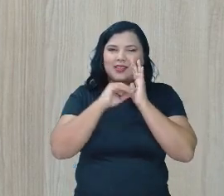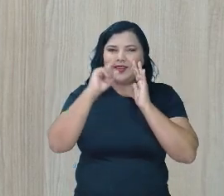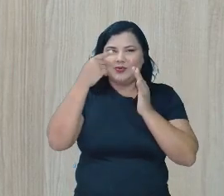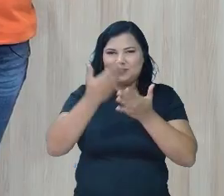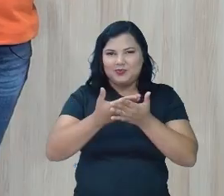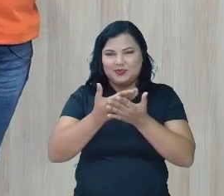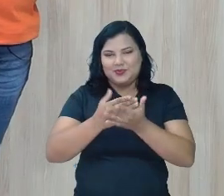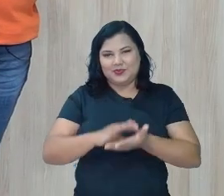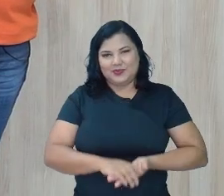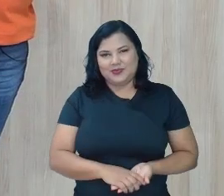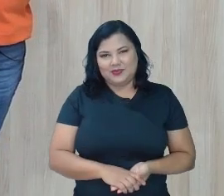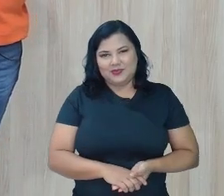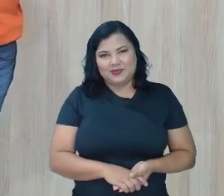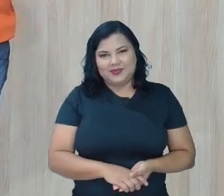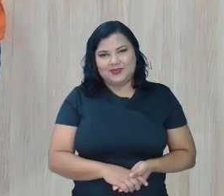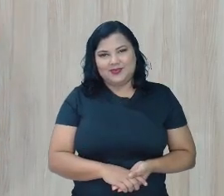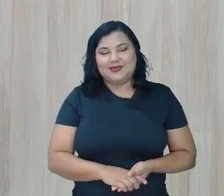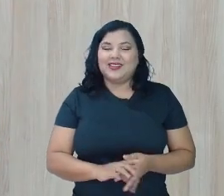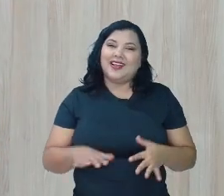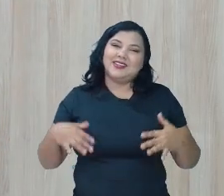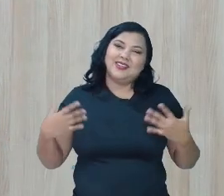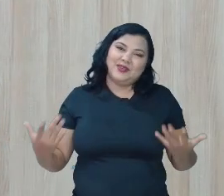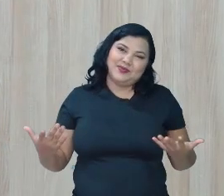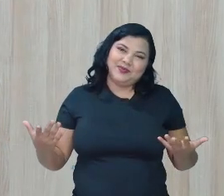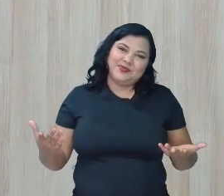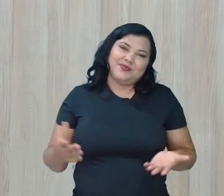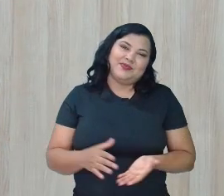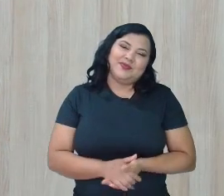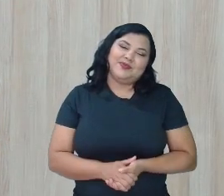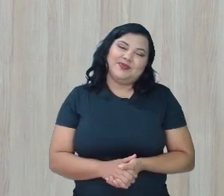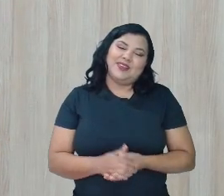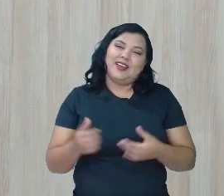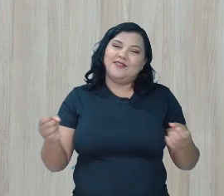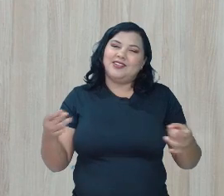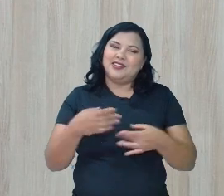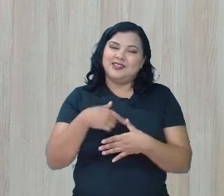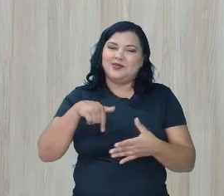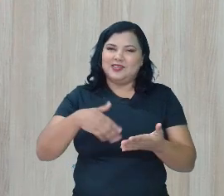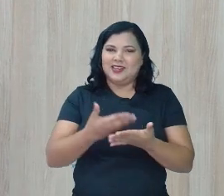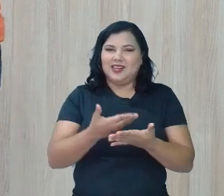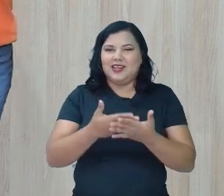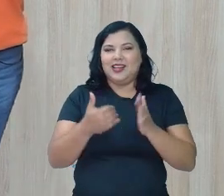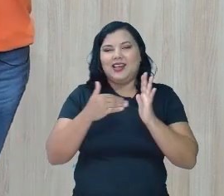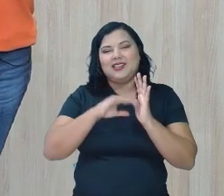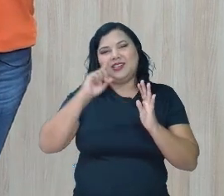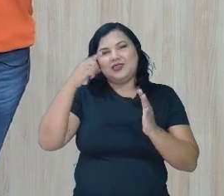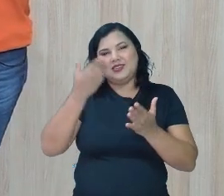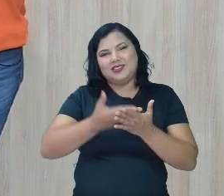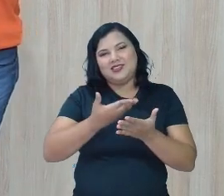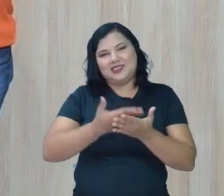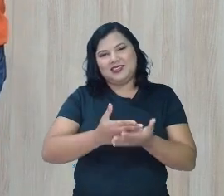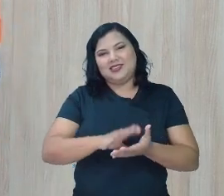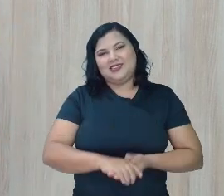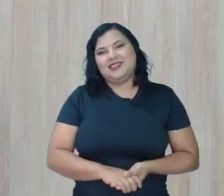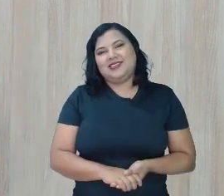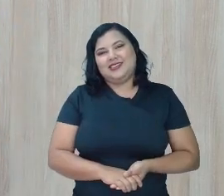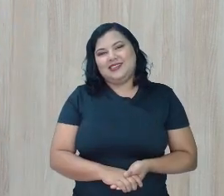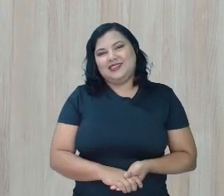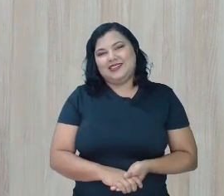aula. Então é isso, meus amores. Ficamos por aqui. Até a próxima aula